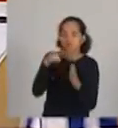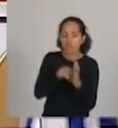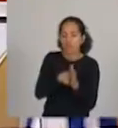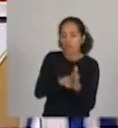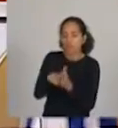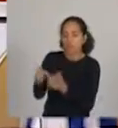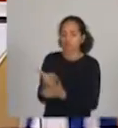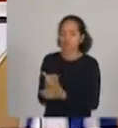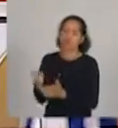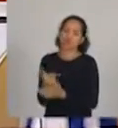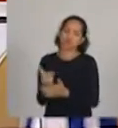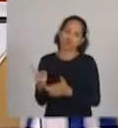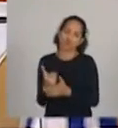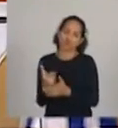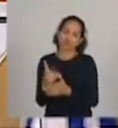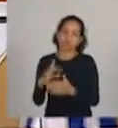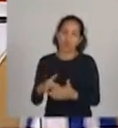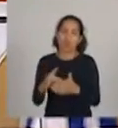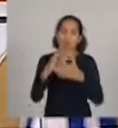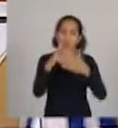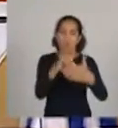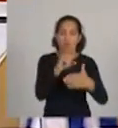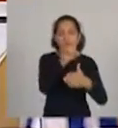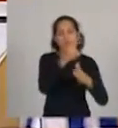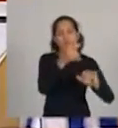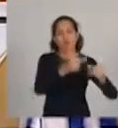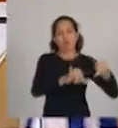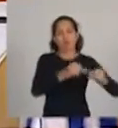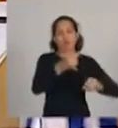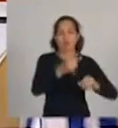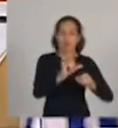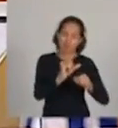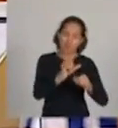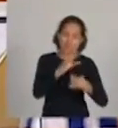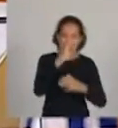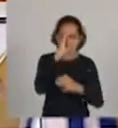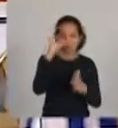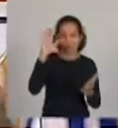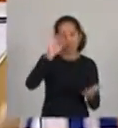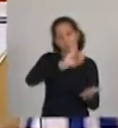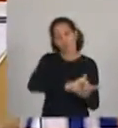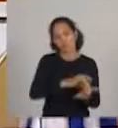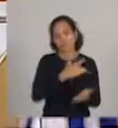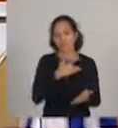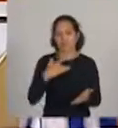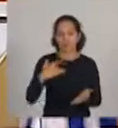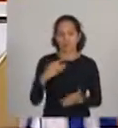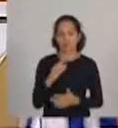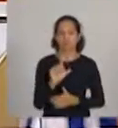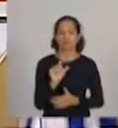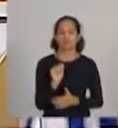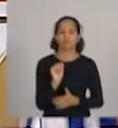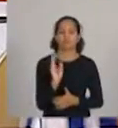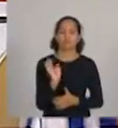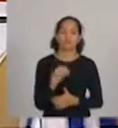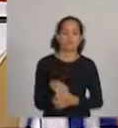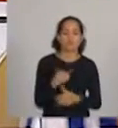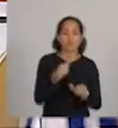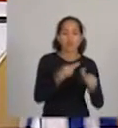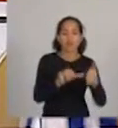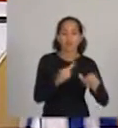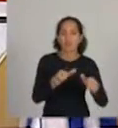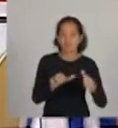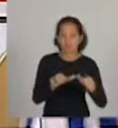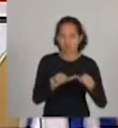a amostra encaminhada ao Laboratório Central de Saúde Pública do Espírito Santo, que é o LACEN, para análise,